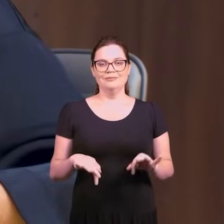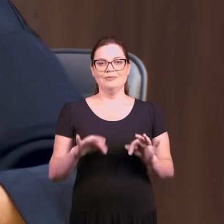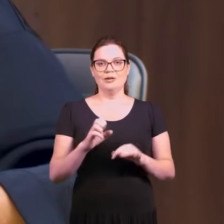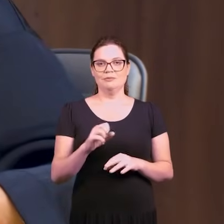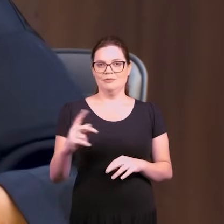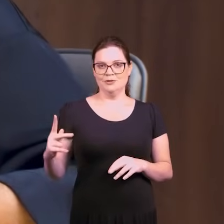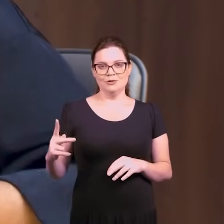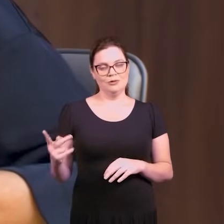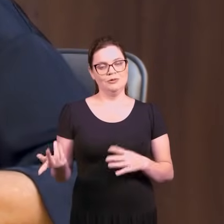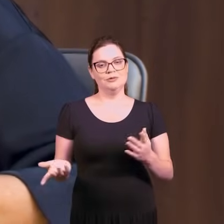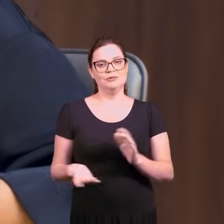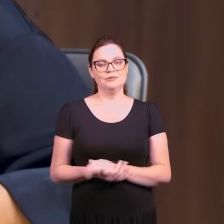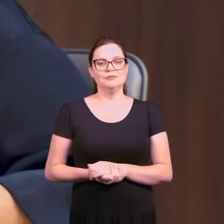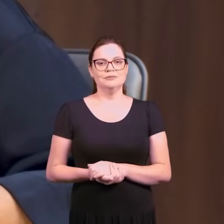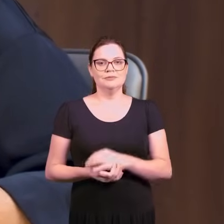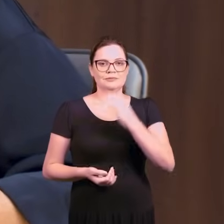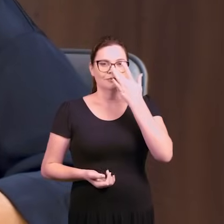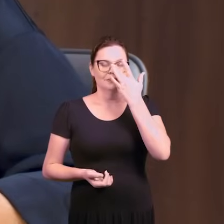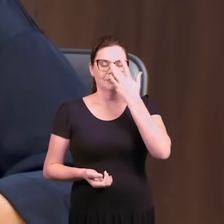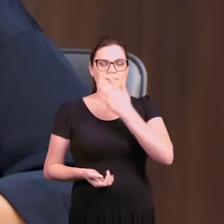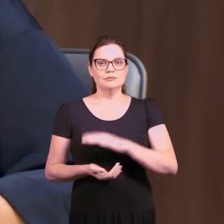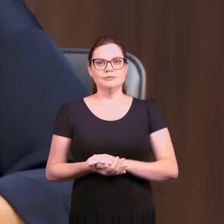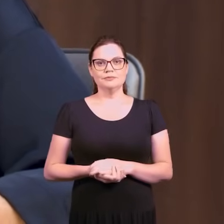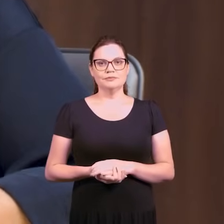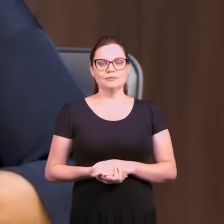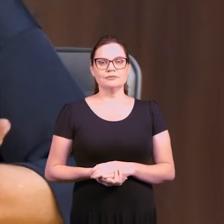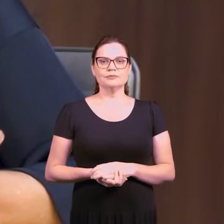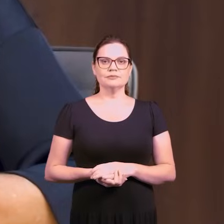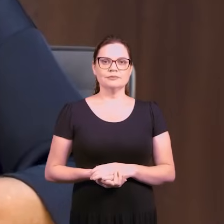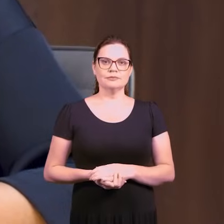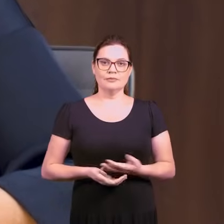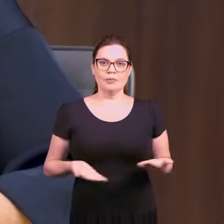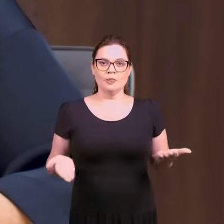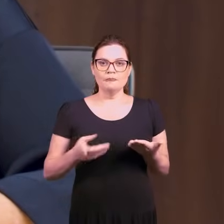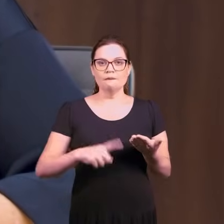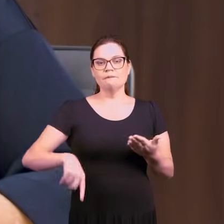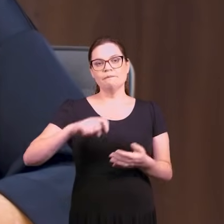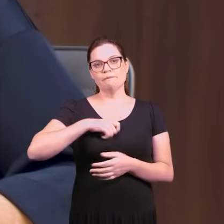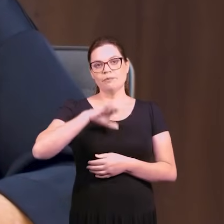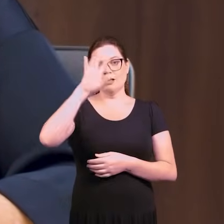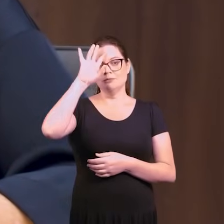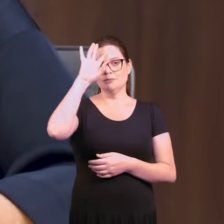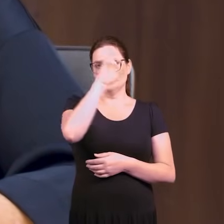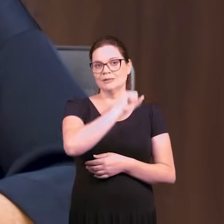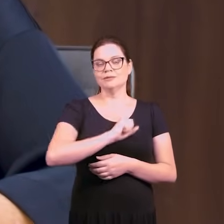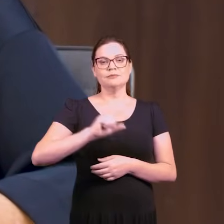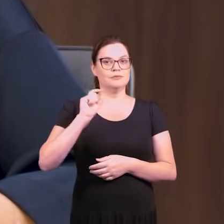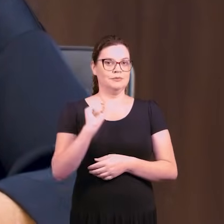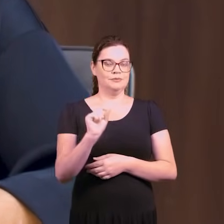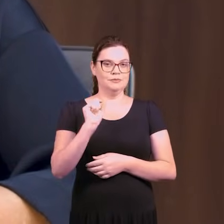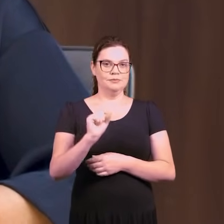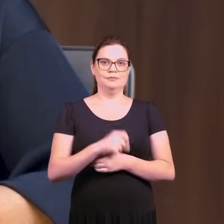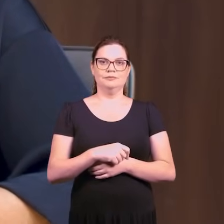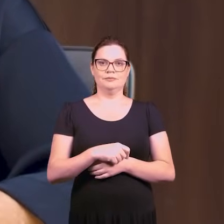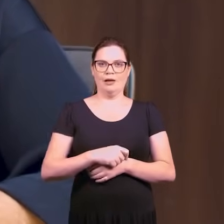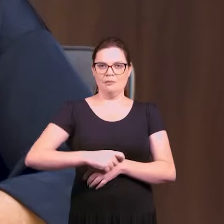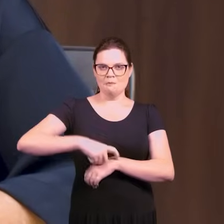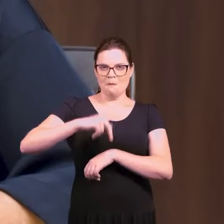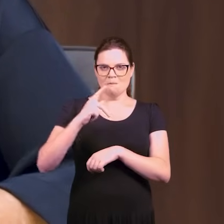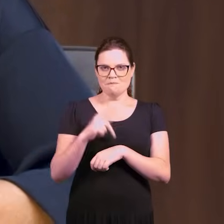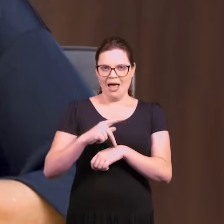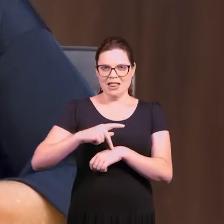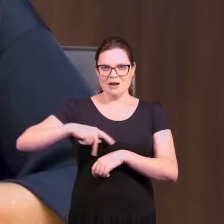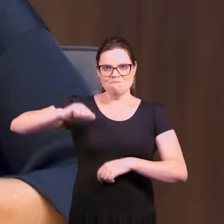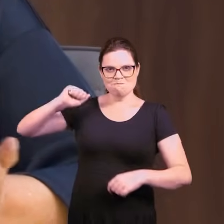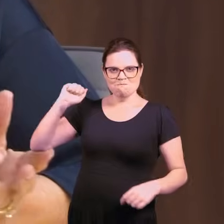mais um final de um programa e hoje nós aprendemos que não devemos atirar